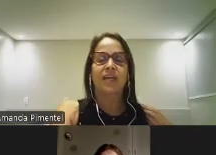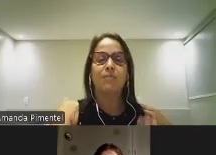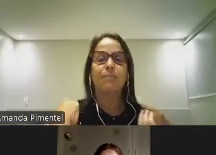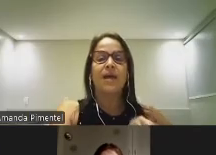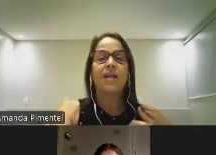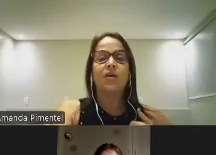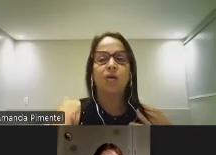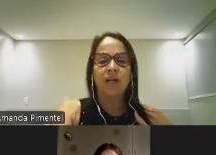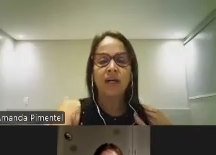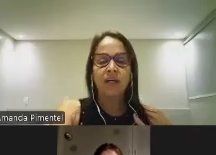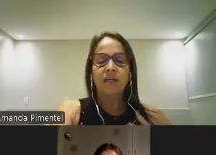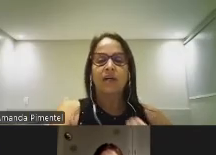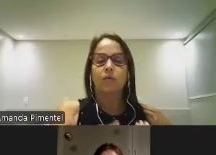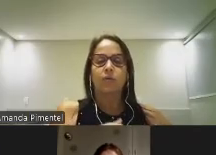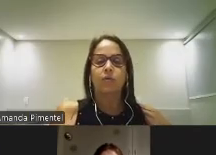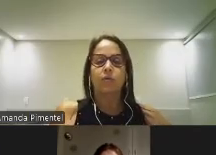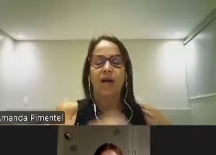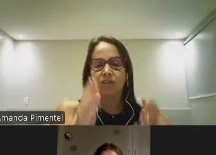Então, ele